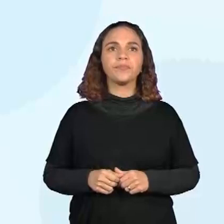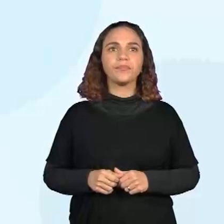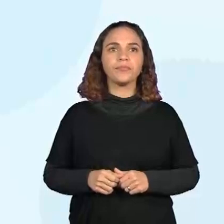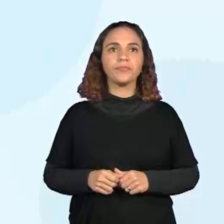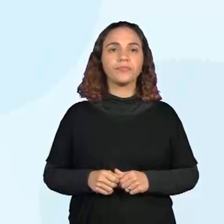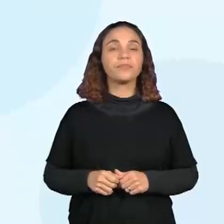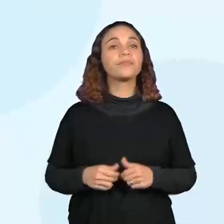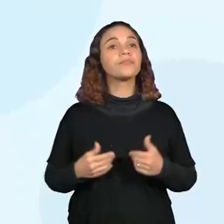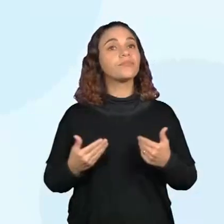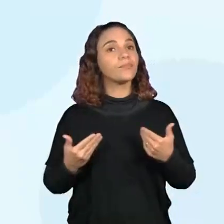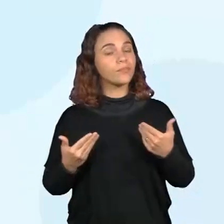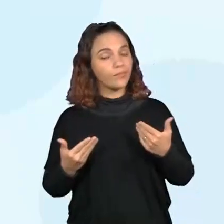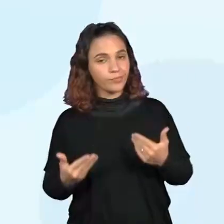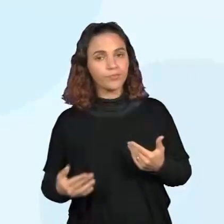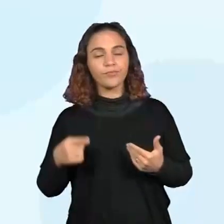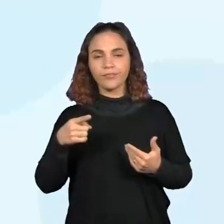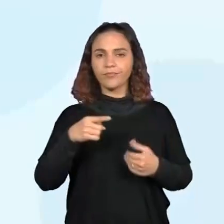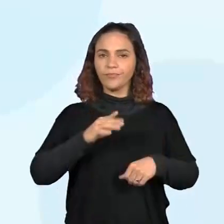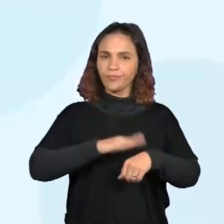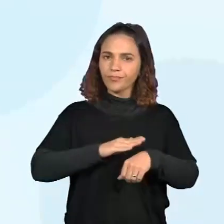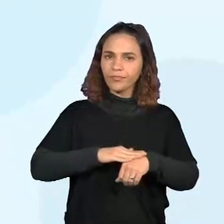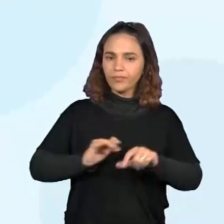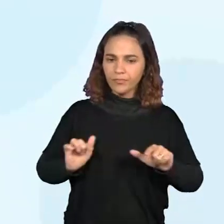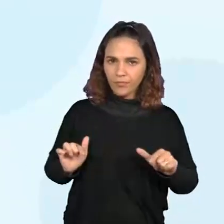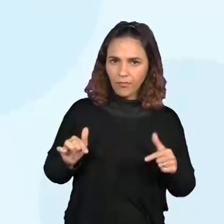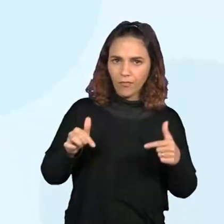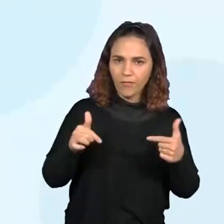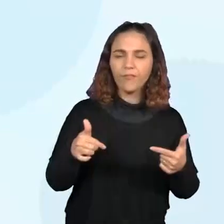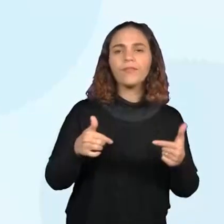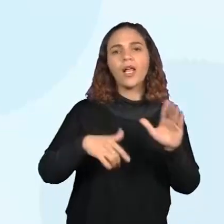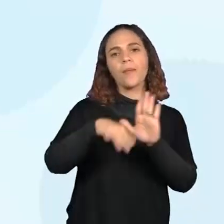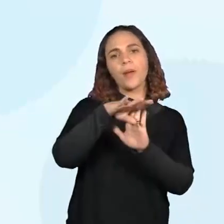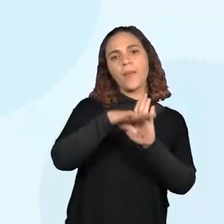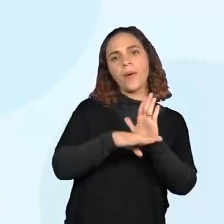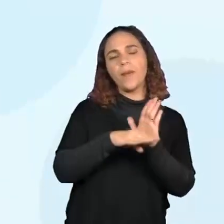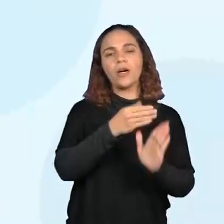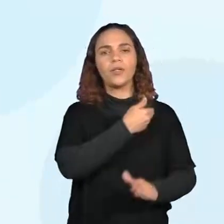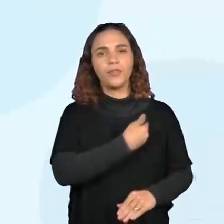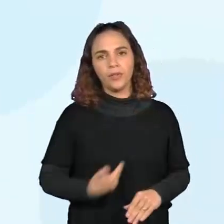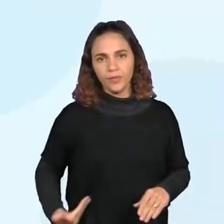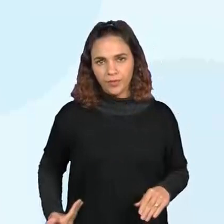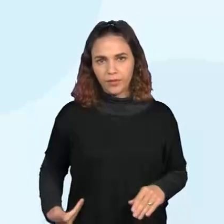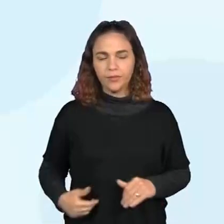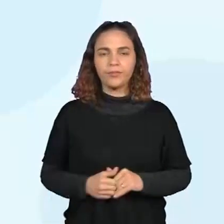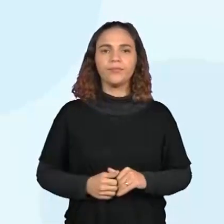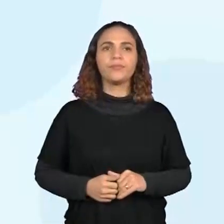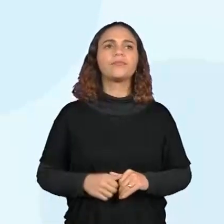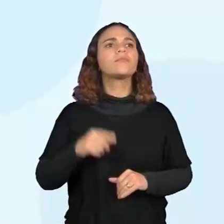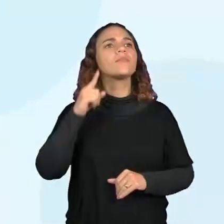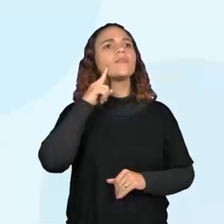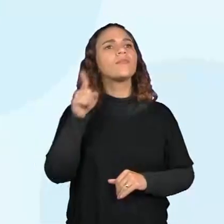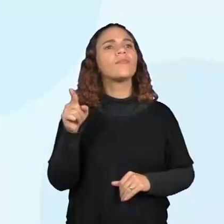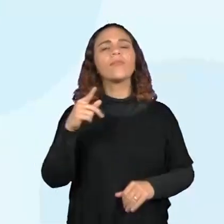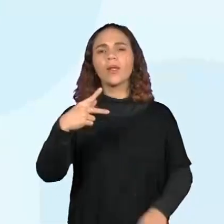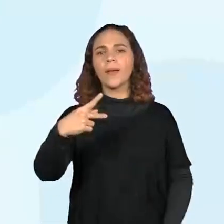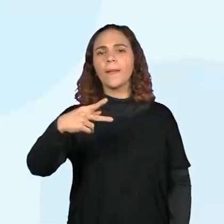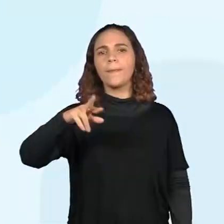é executar e promover programas de governos. Olha só, programas de